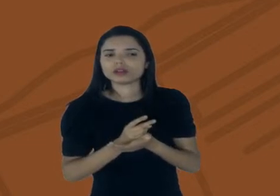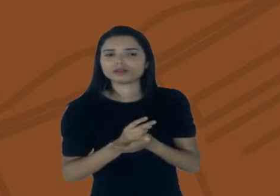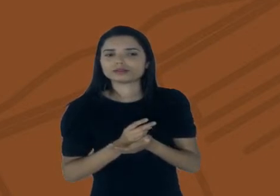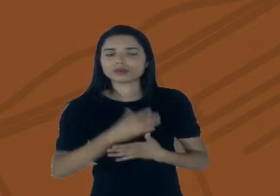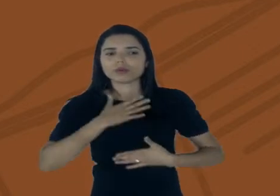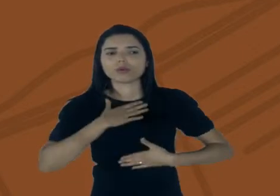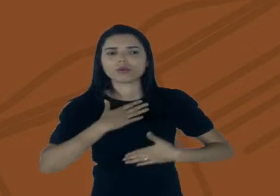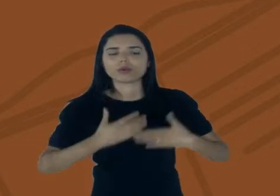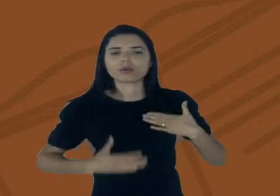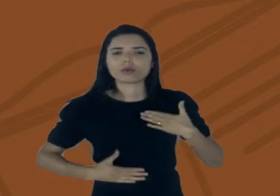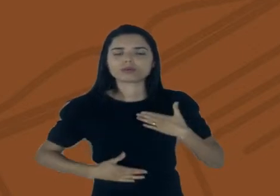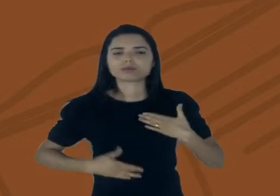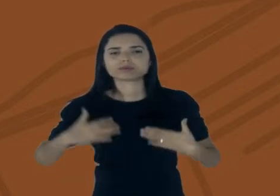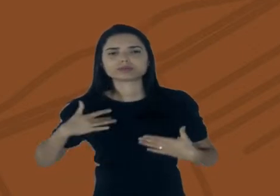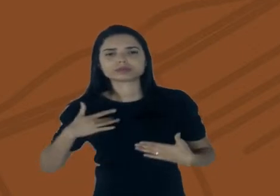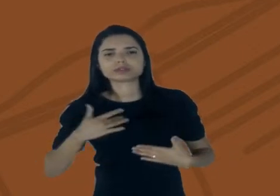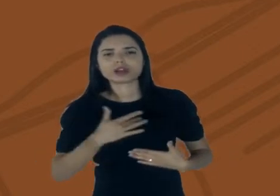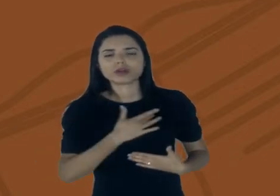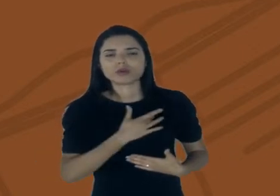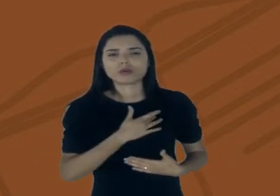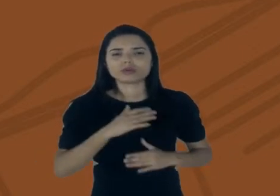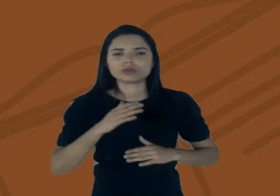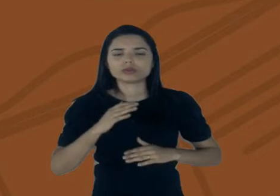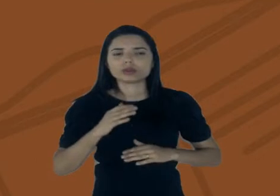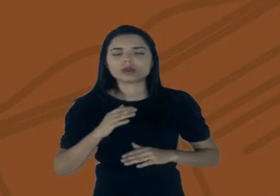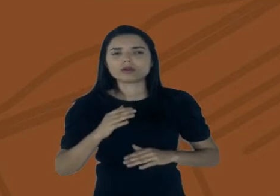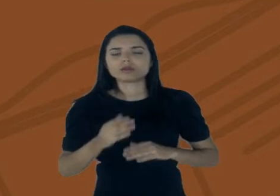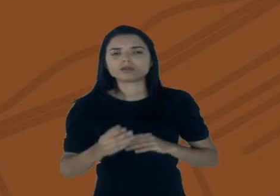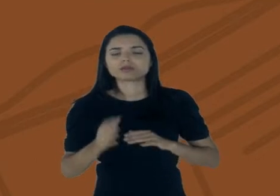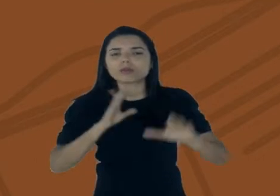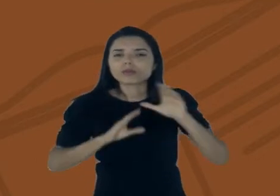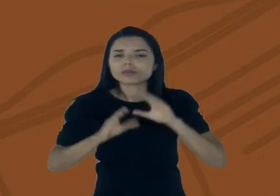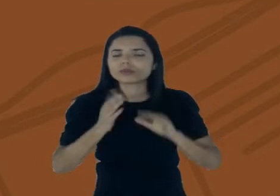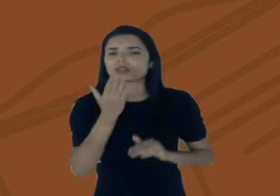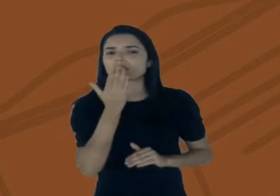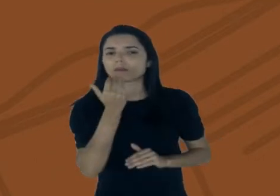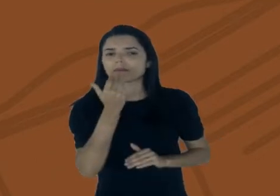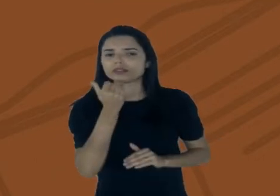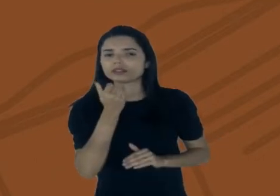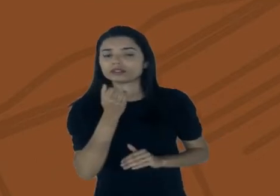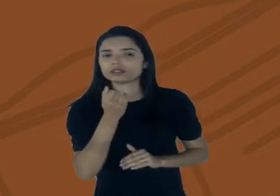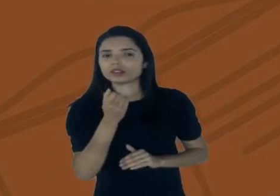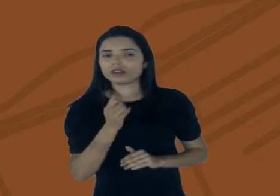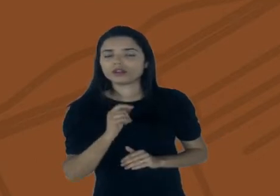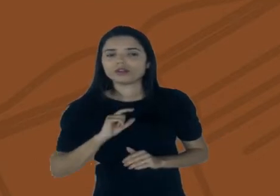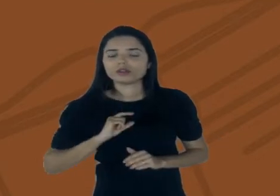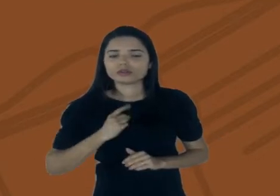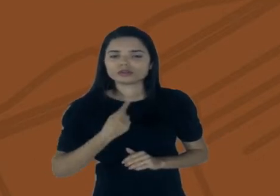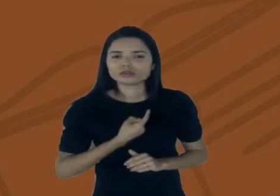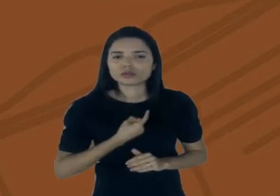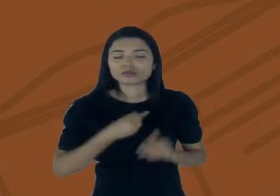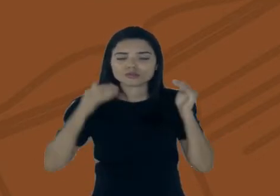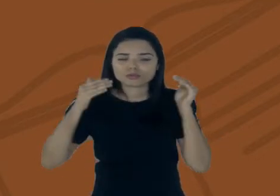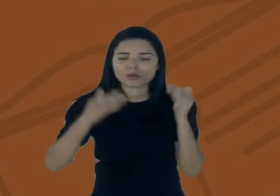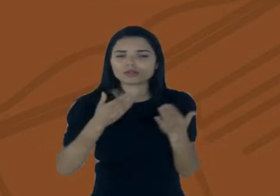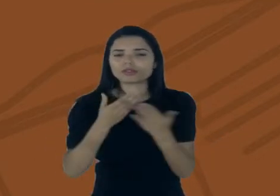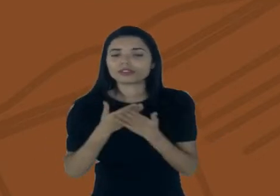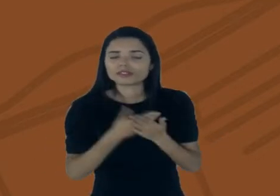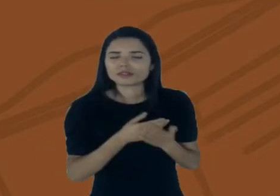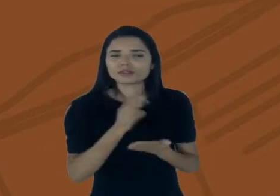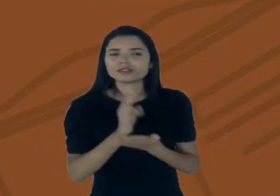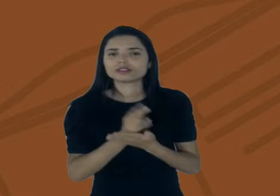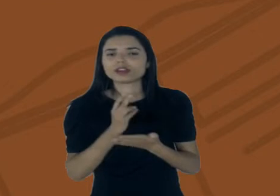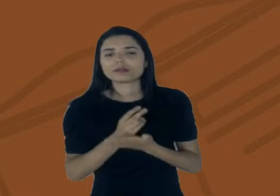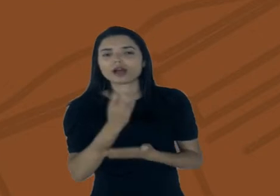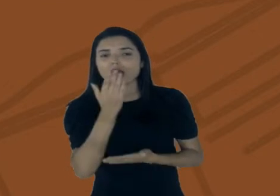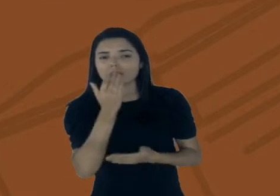o critério que a gente vem mais ressaltando nas nossas aulas, que a gente vem mais falando dessas questões, dessa orientação, né? A alimentação